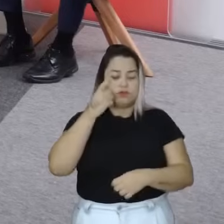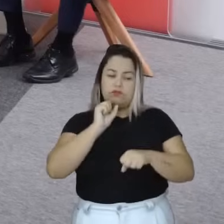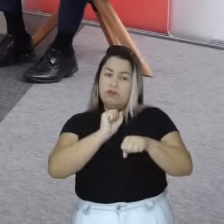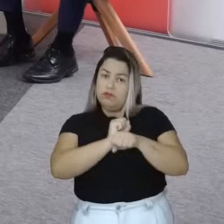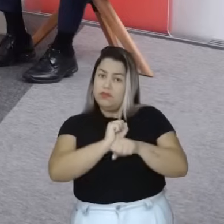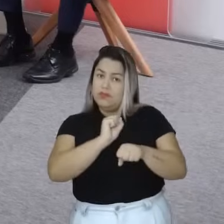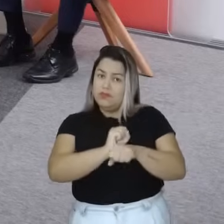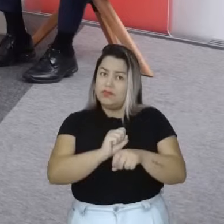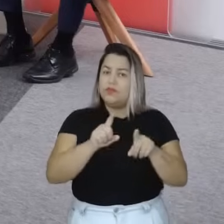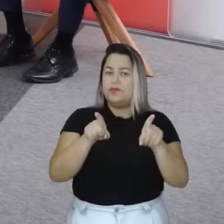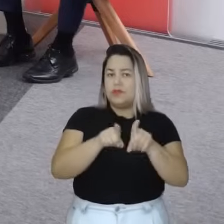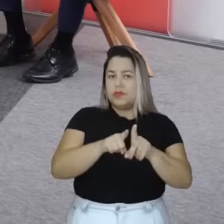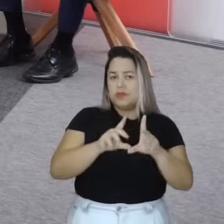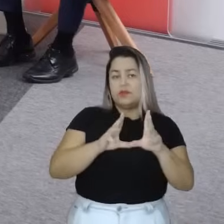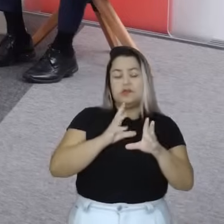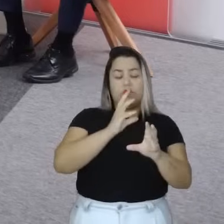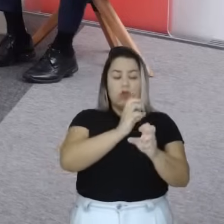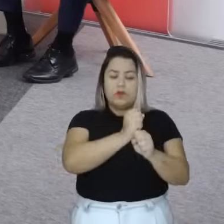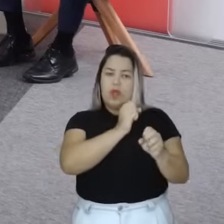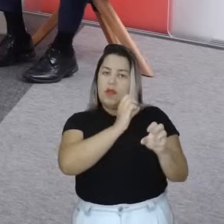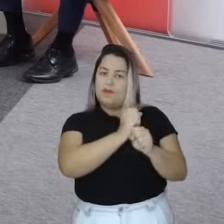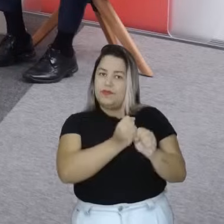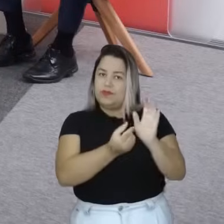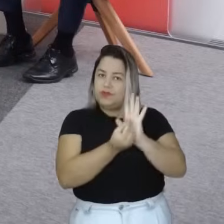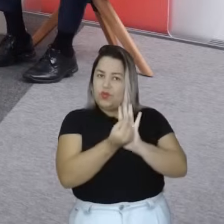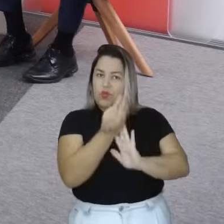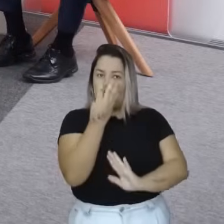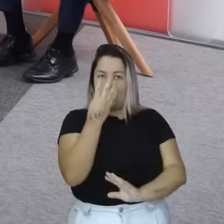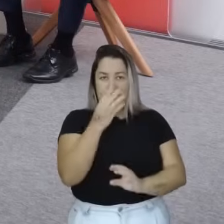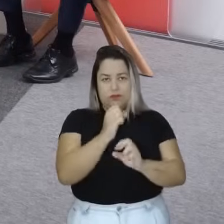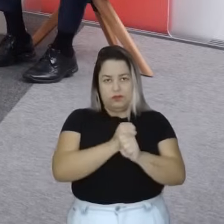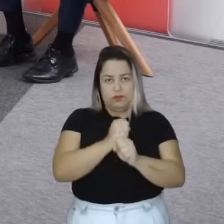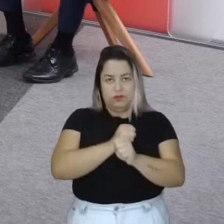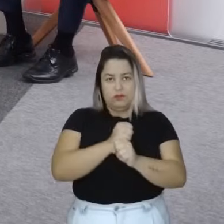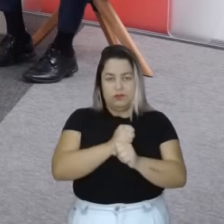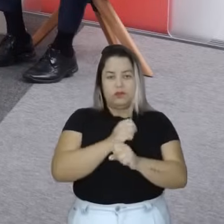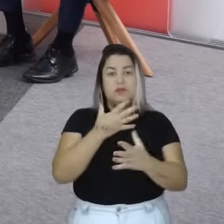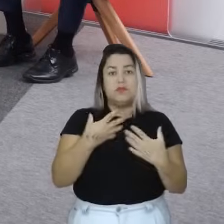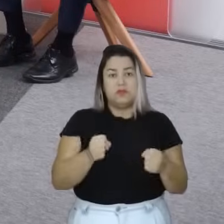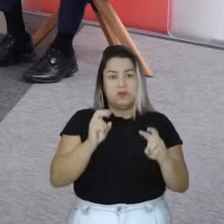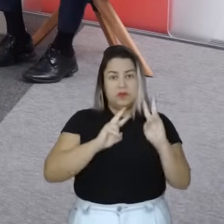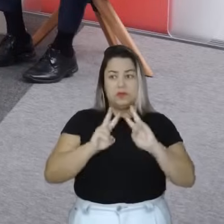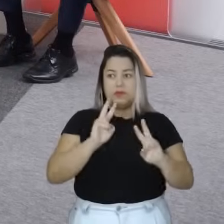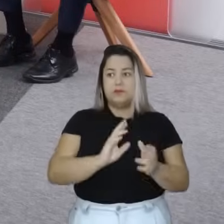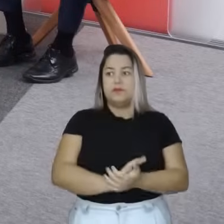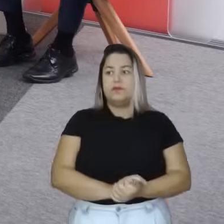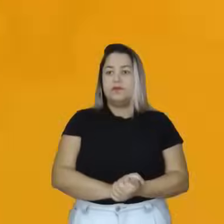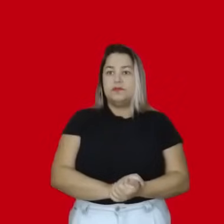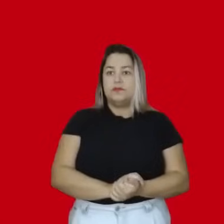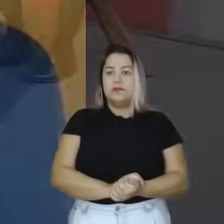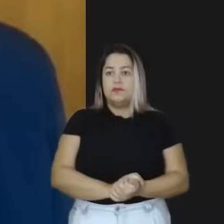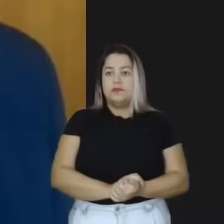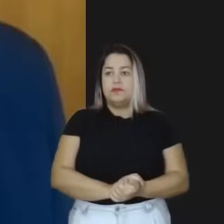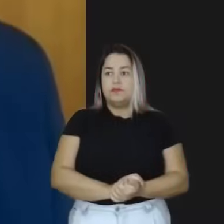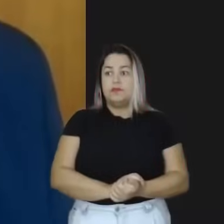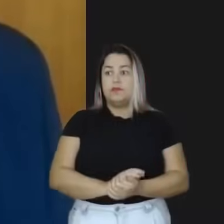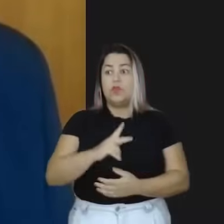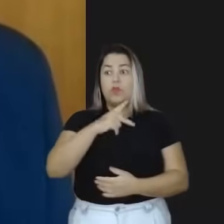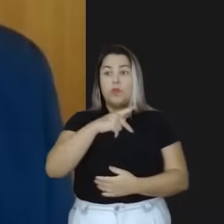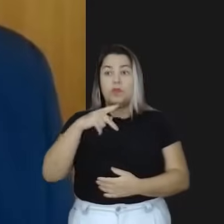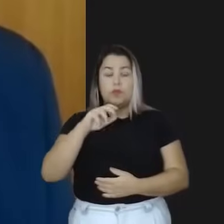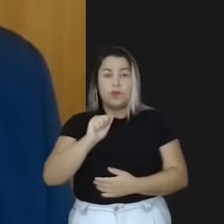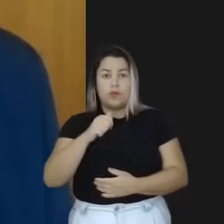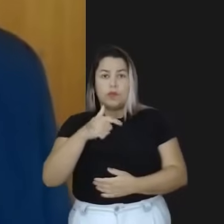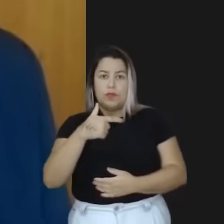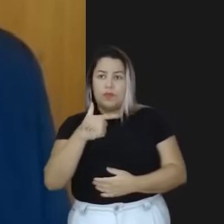né, desse orçamento do governo Lula para os próximos 4 anos. Vamos acompanhar. O PPA